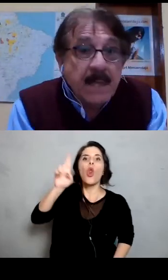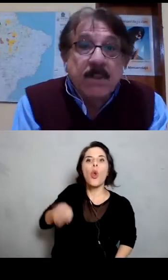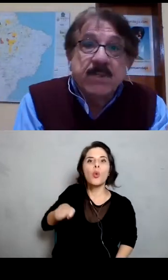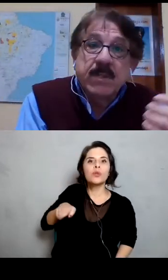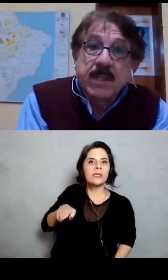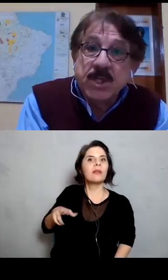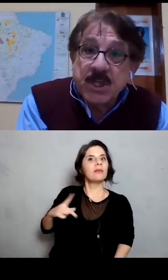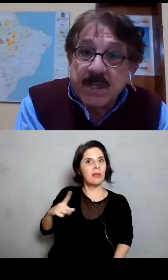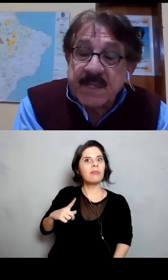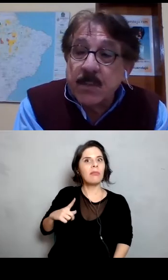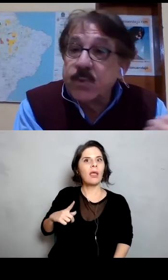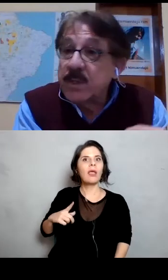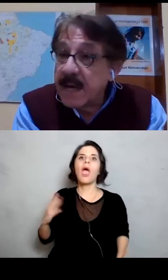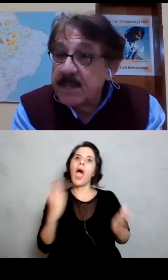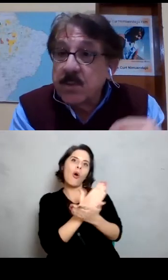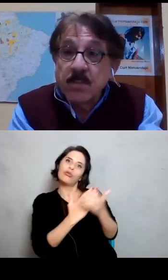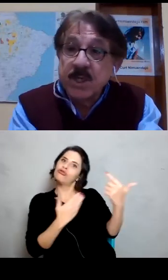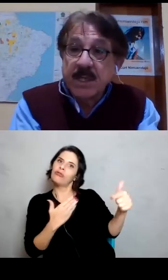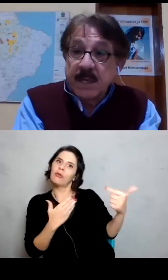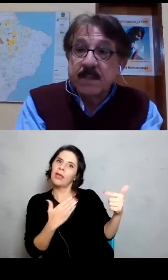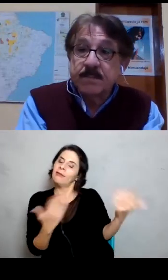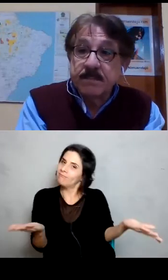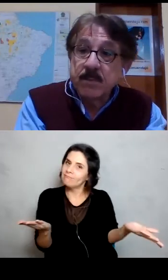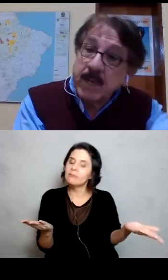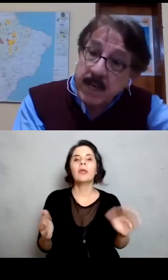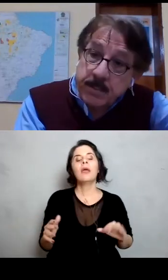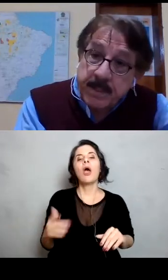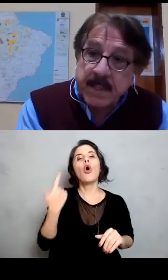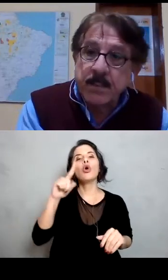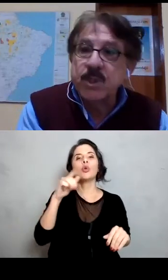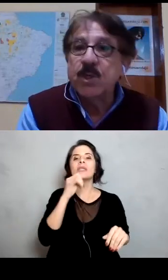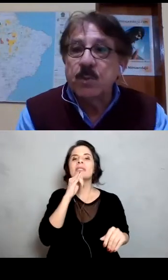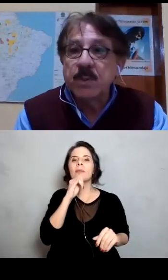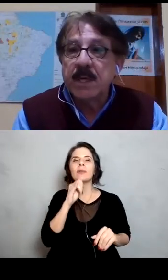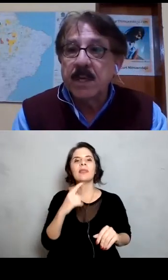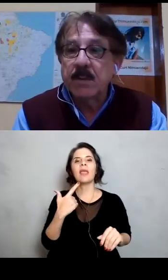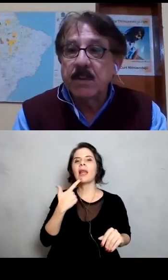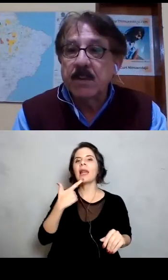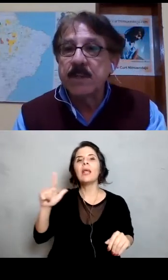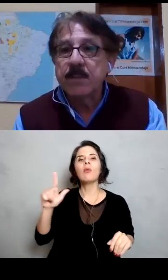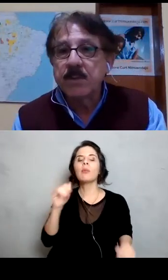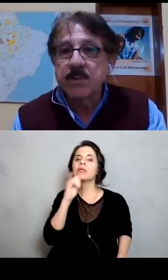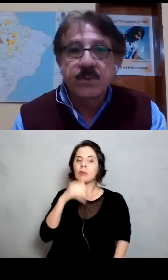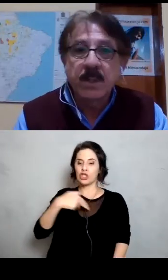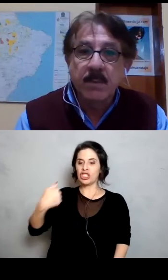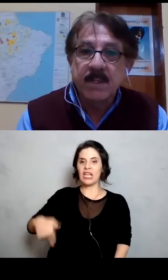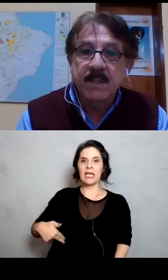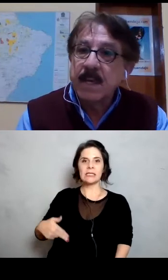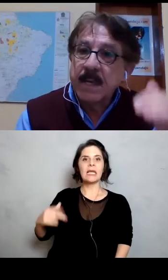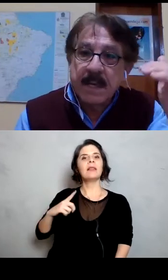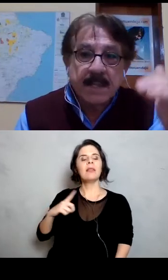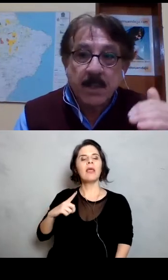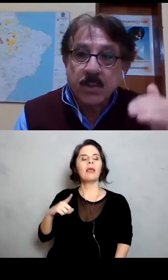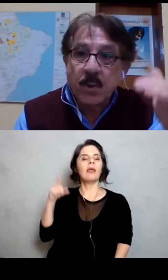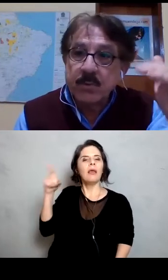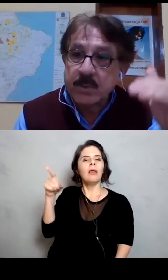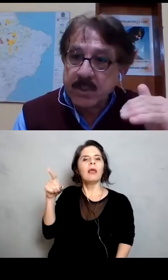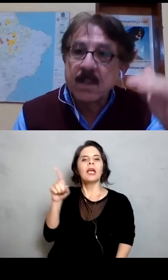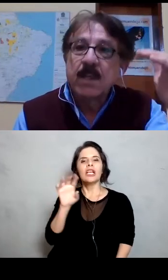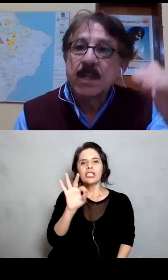Tem línguas indígenas que são tonais, como o chinês. No caso, por exemplo, o ticuna, que é uma língua do Alto Solimões. Ela